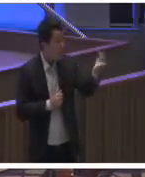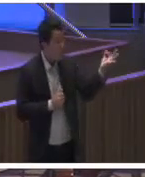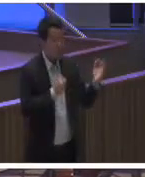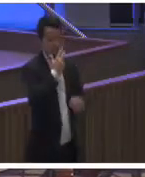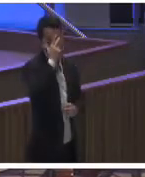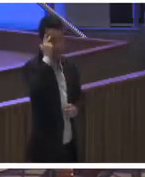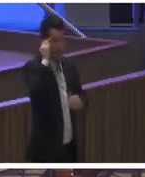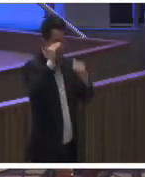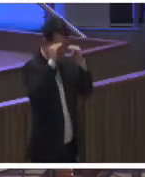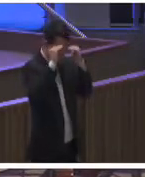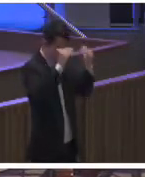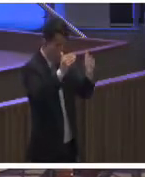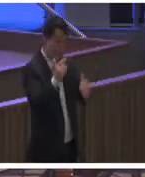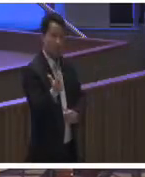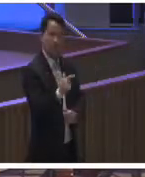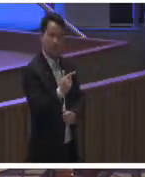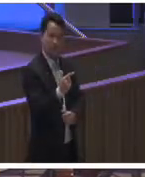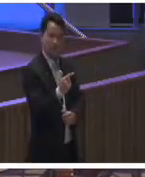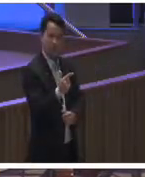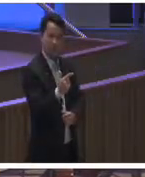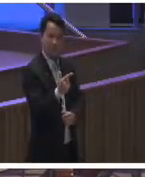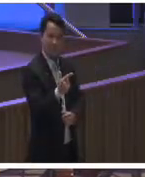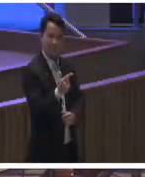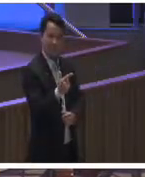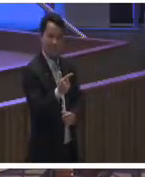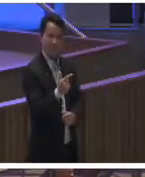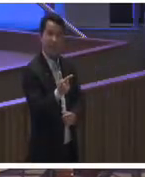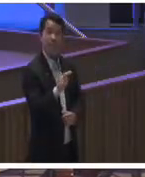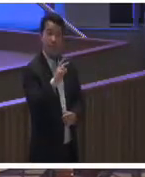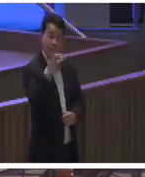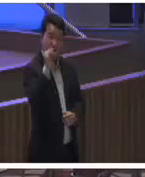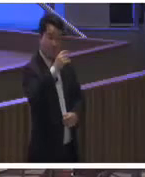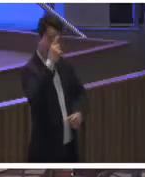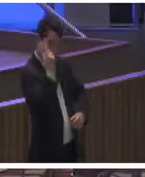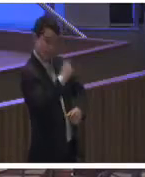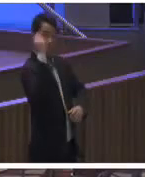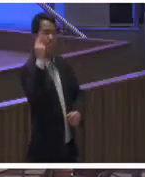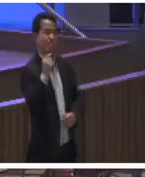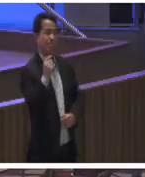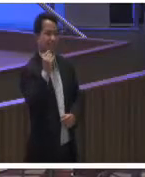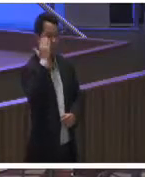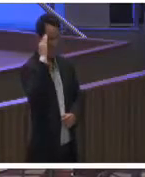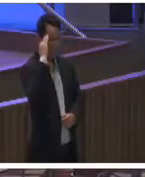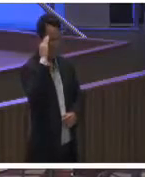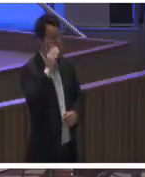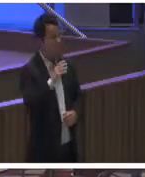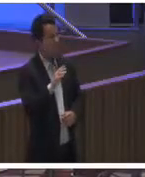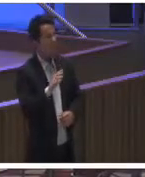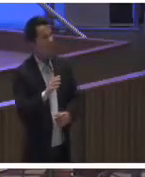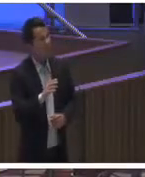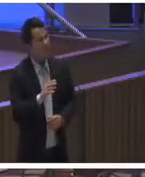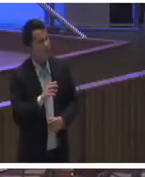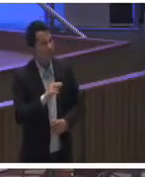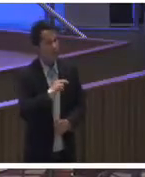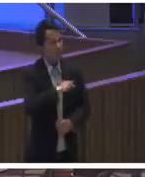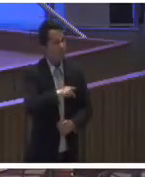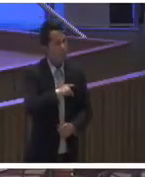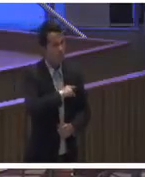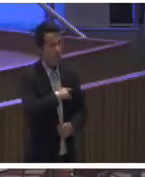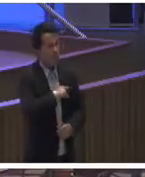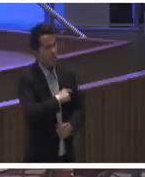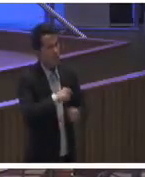ser punidos. Ele não está falando de uma punição física, mas de uma punição